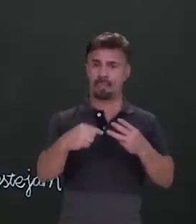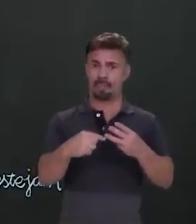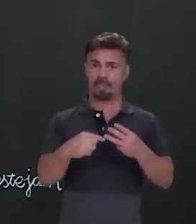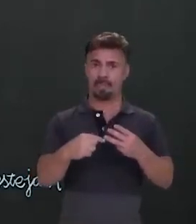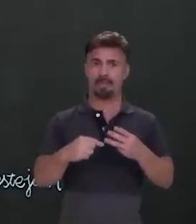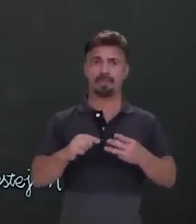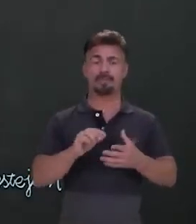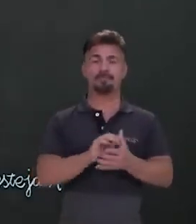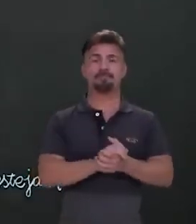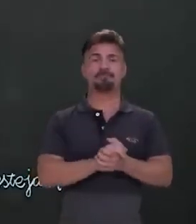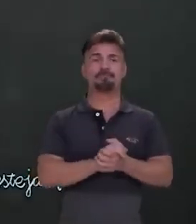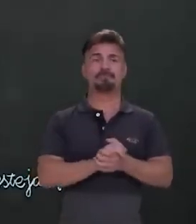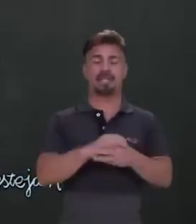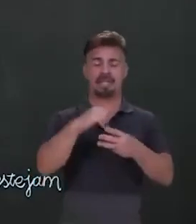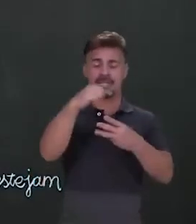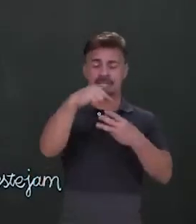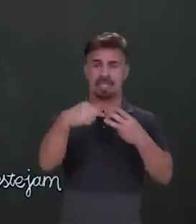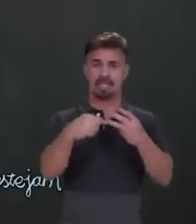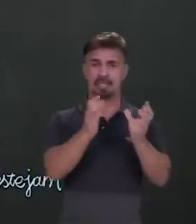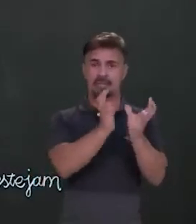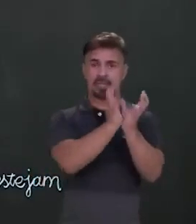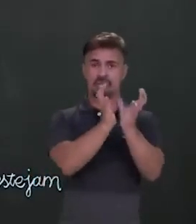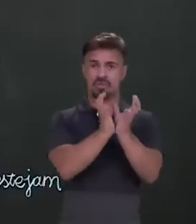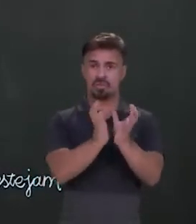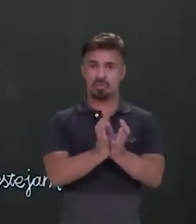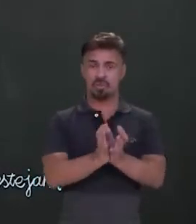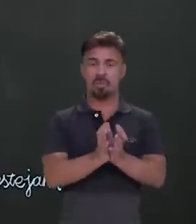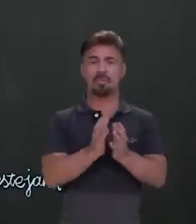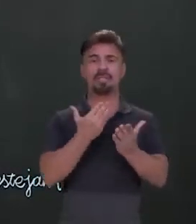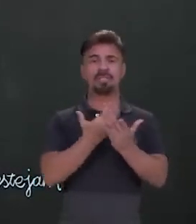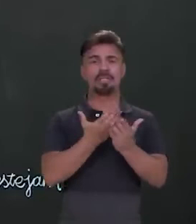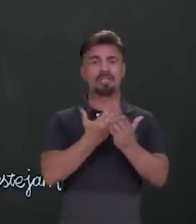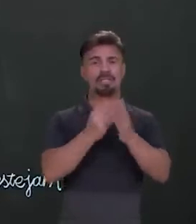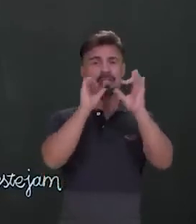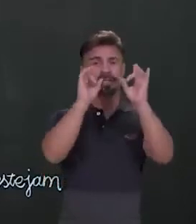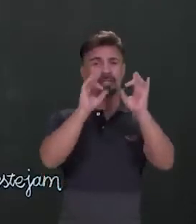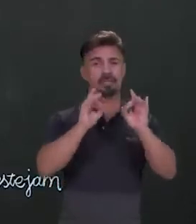ou adverbial. Essas três categorias merecem um estudo